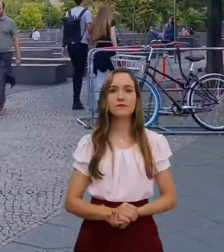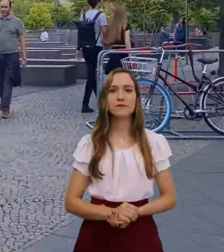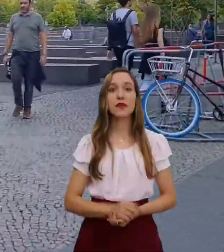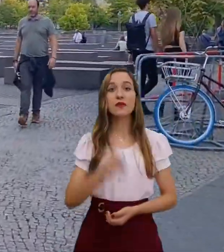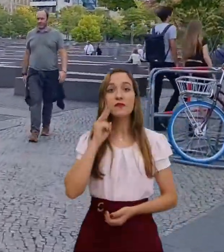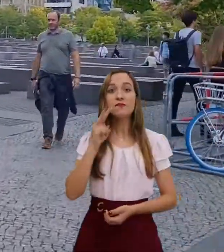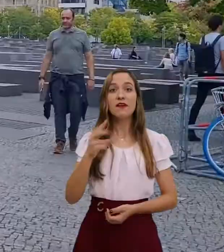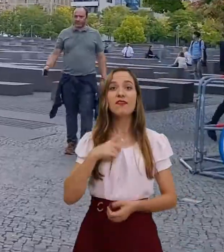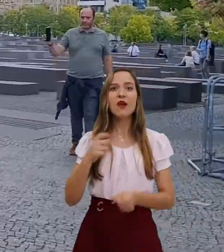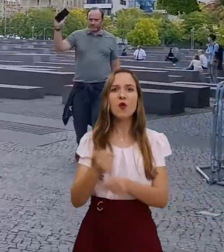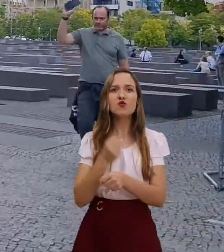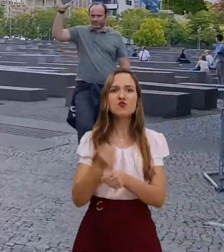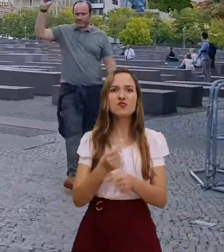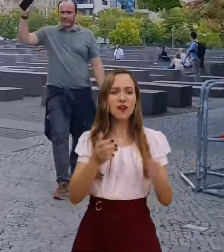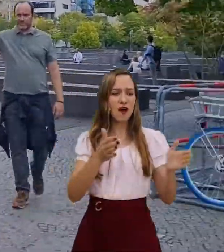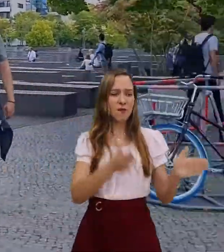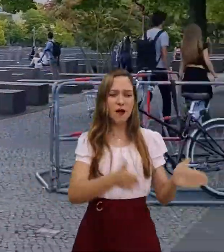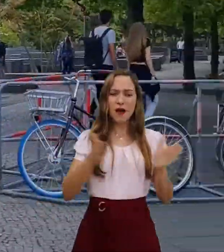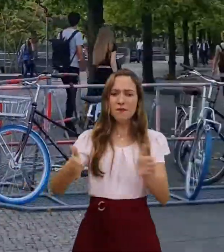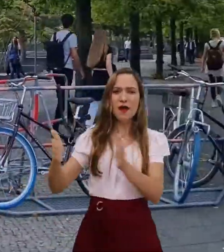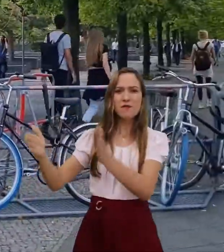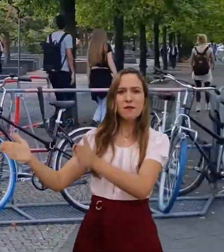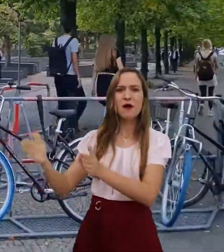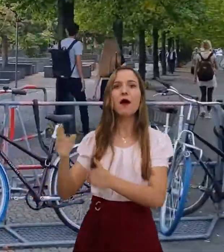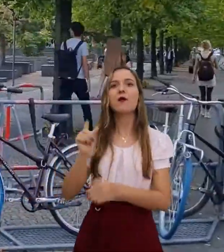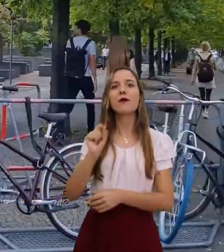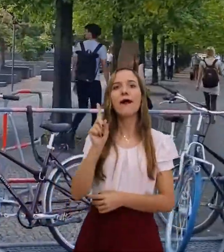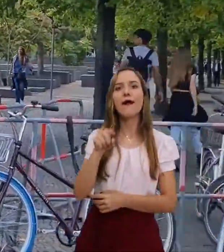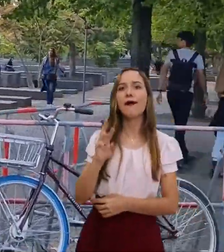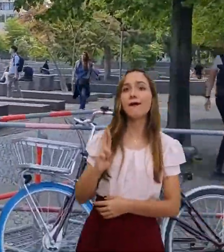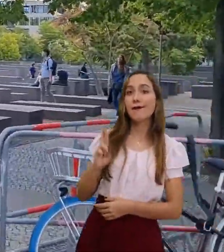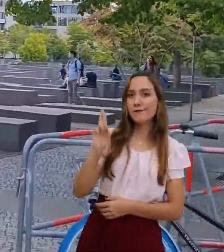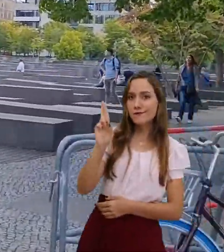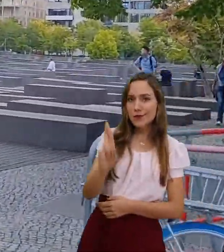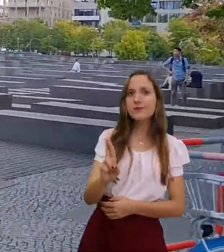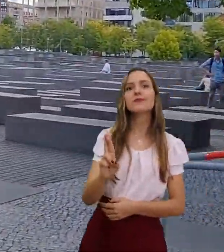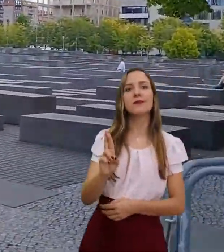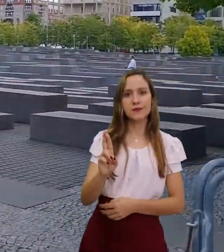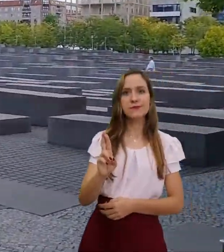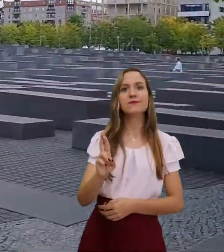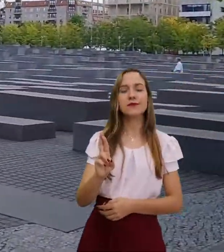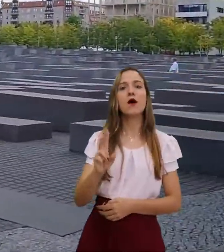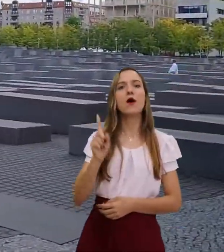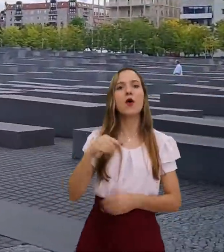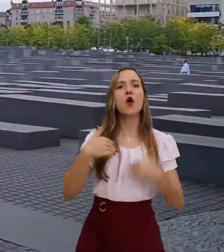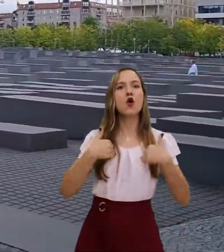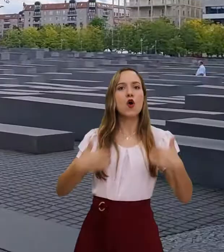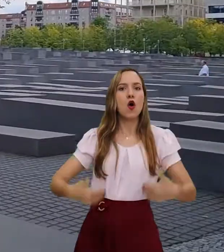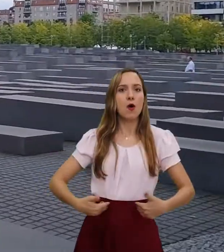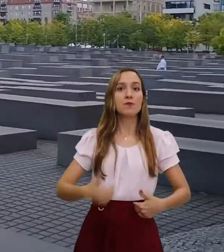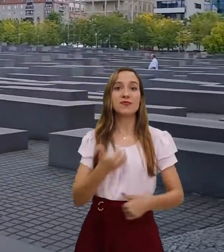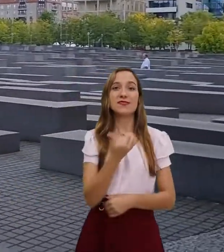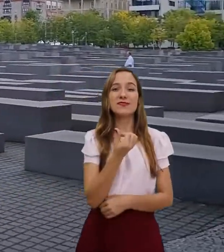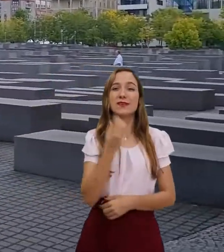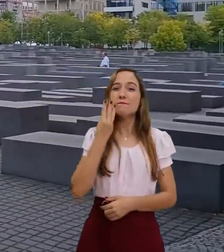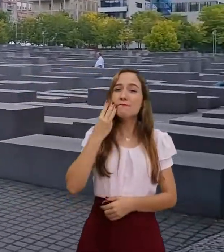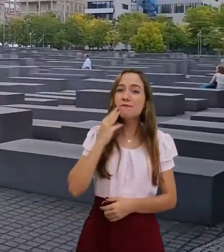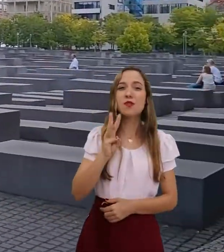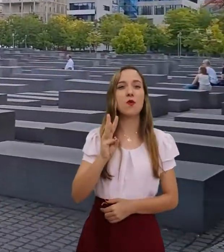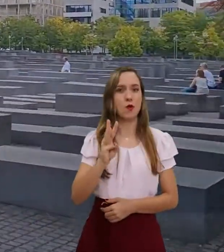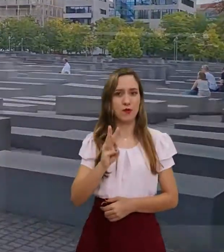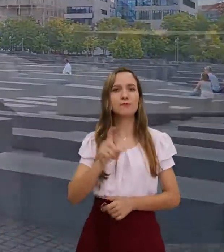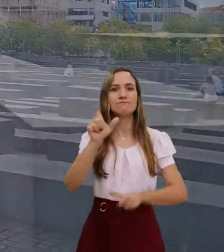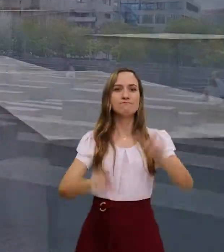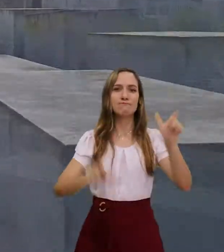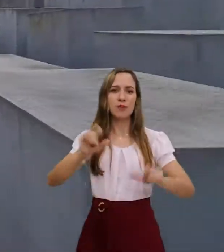Essas pedras elas servem para representar um pouco dos 6 milhões de judeus